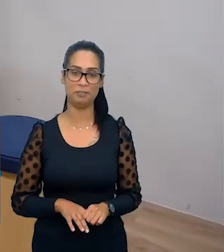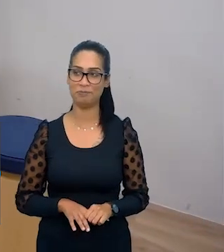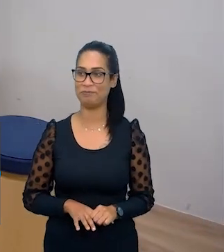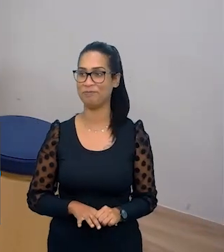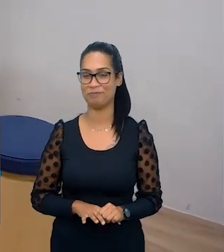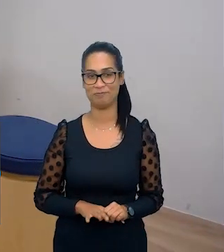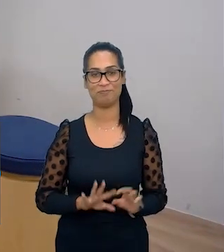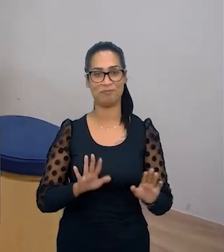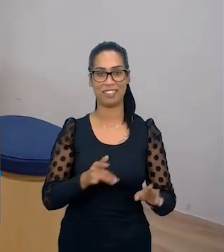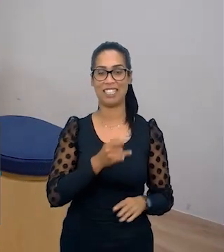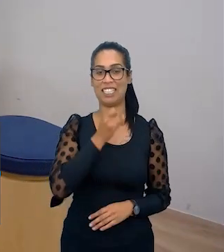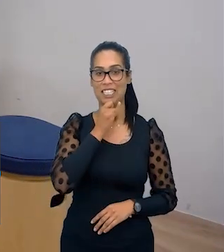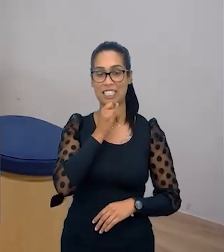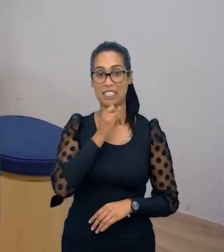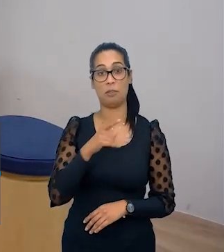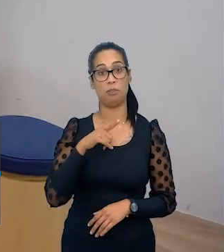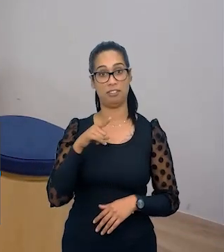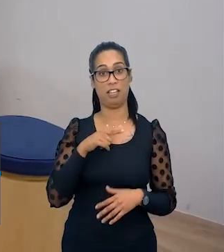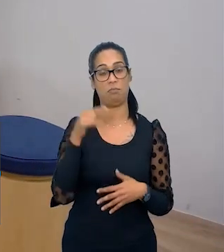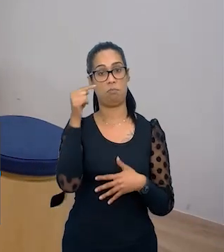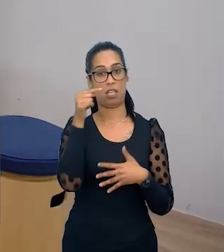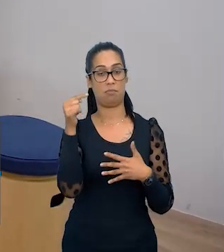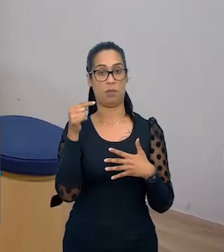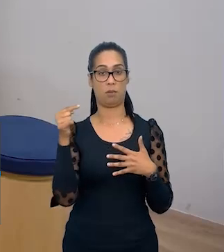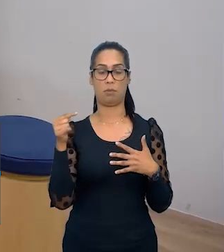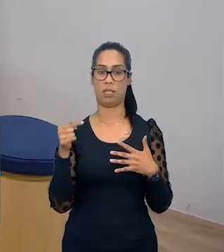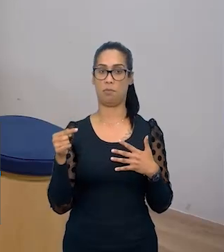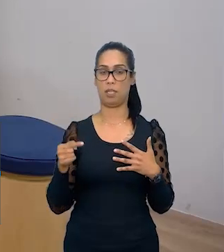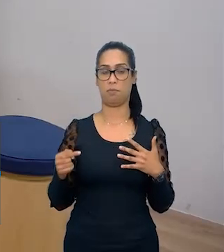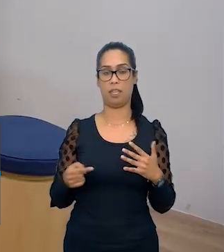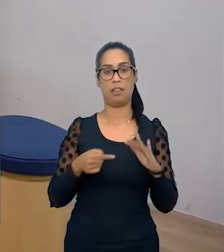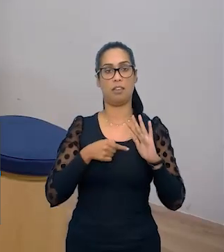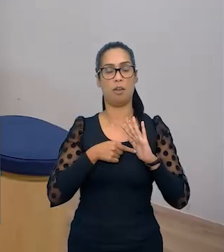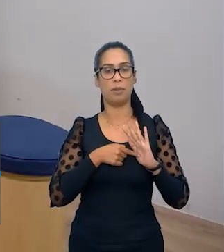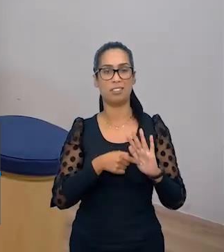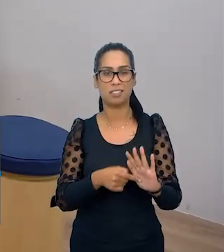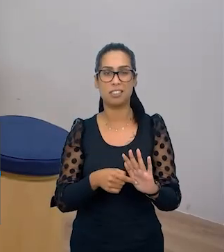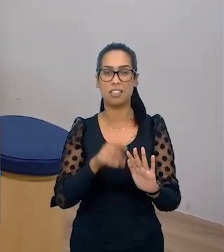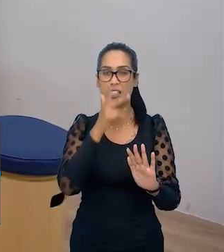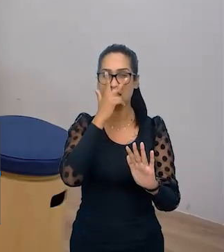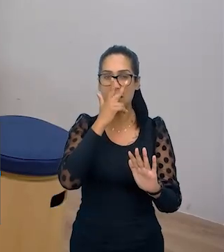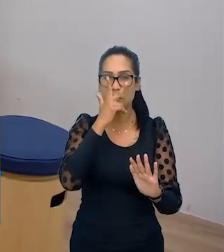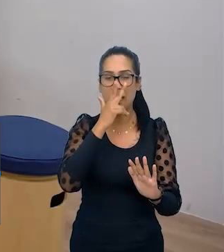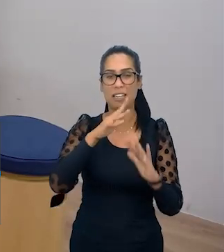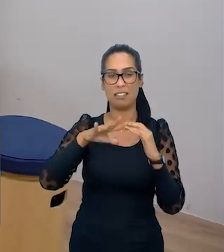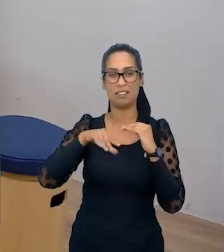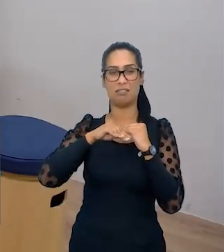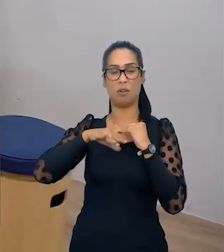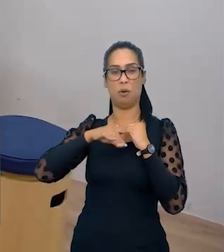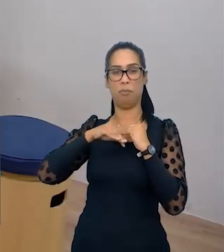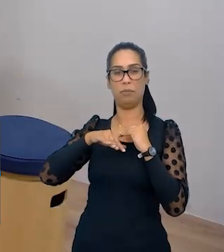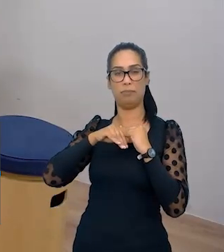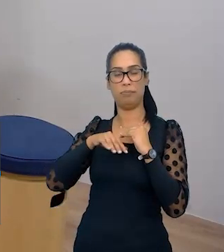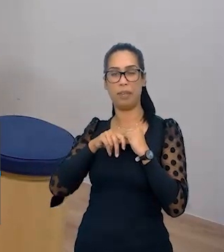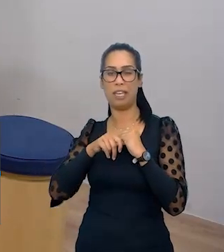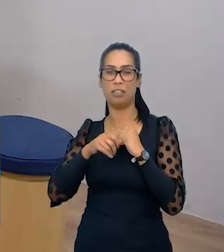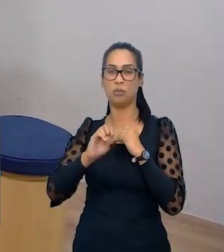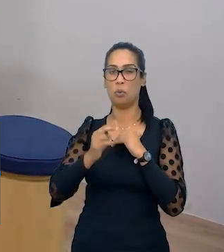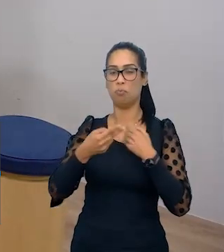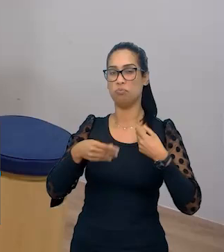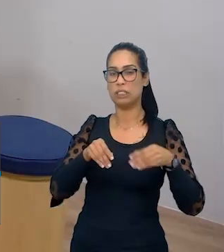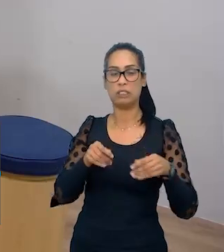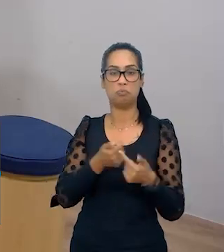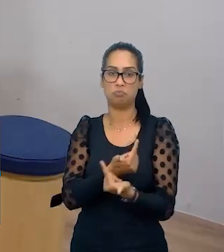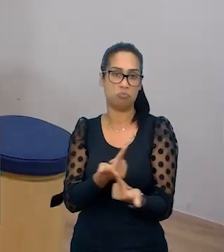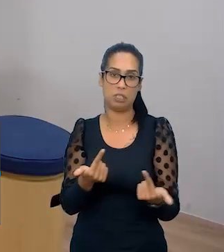mencionei lá que vai aparecer nos componentes de forma um pouco agregado, articulado, mas é importante sempre estar expandindo